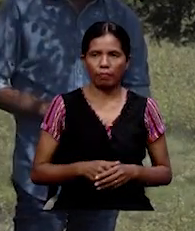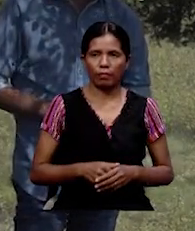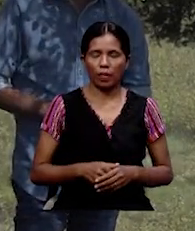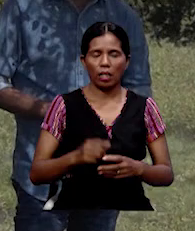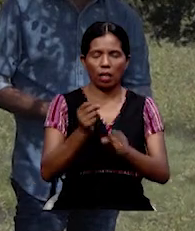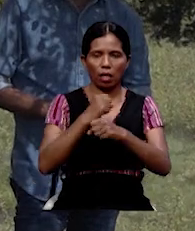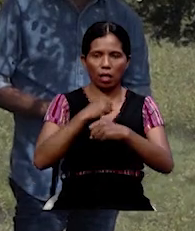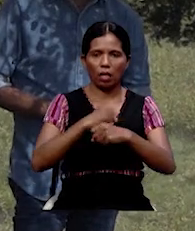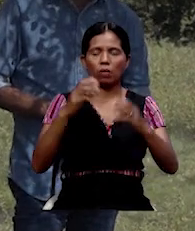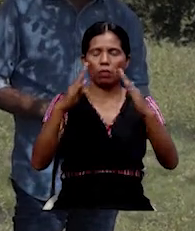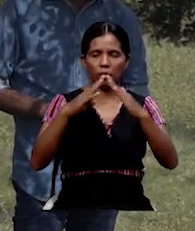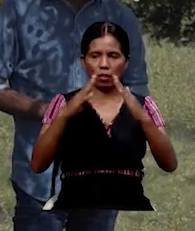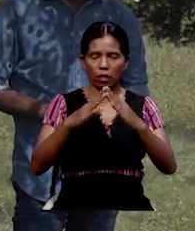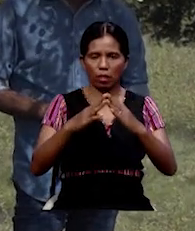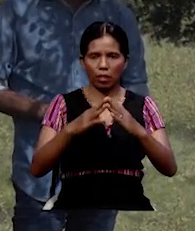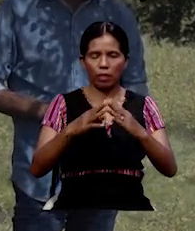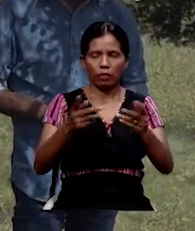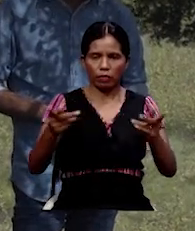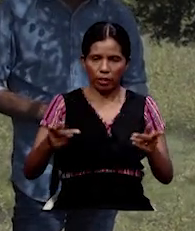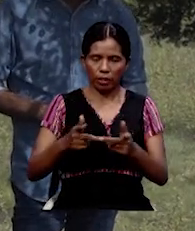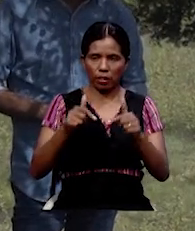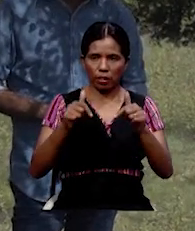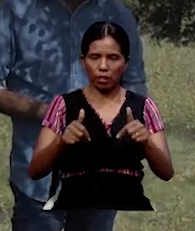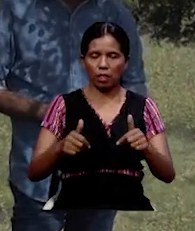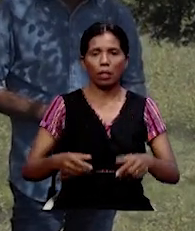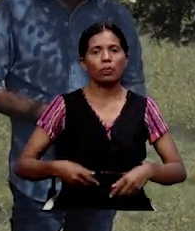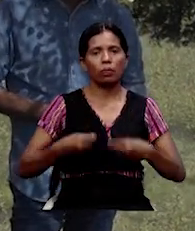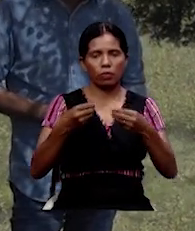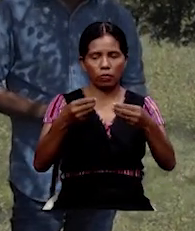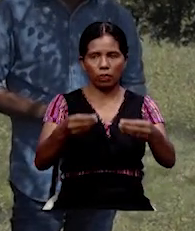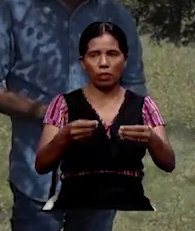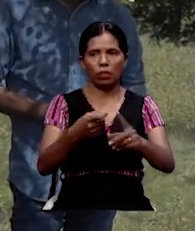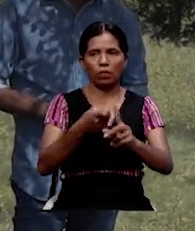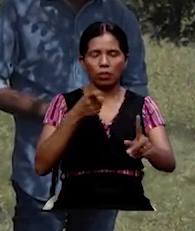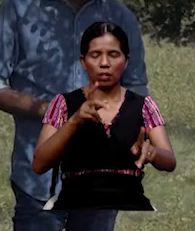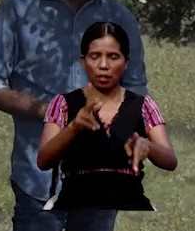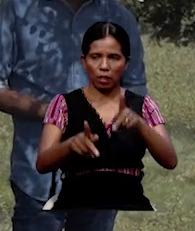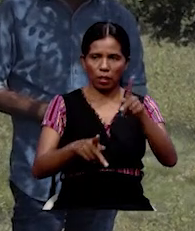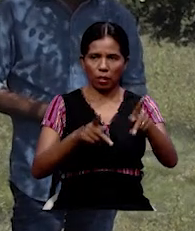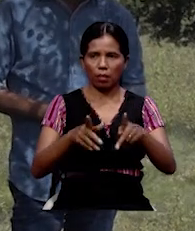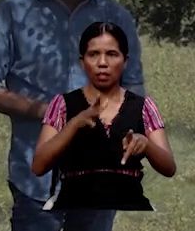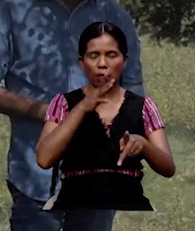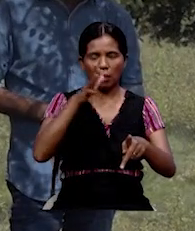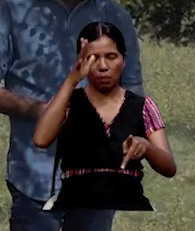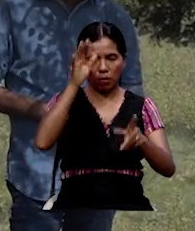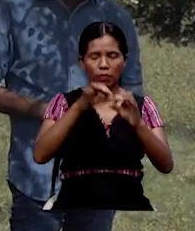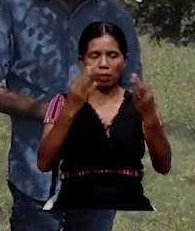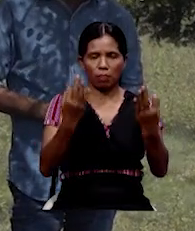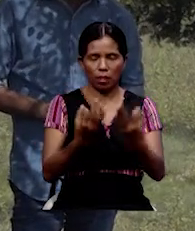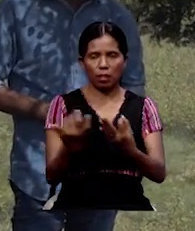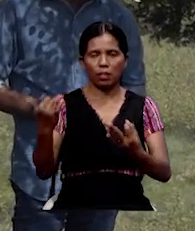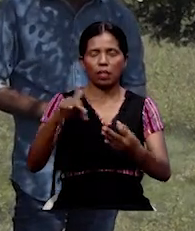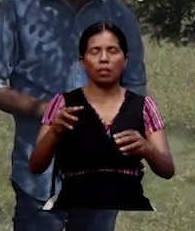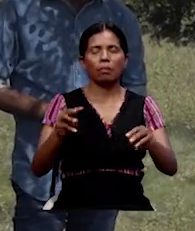Construção dané, rai dané, oferece, mais você também nia, ina naman família sira Partido Kuntu e a